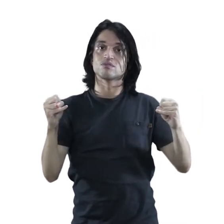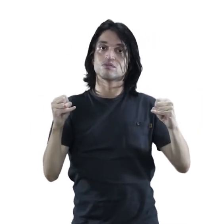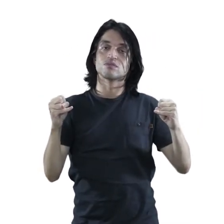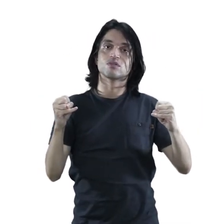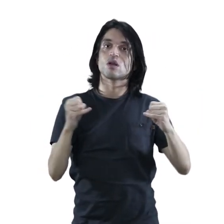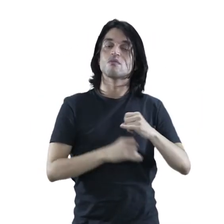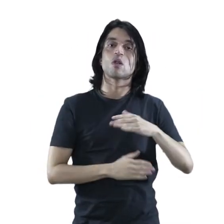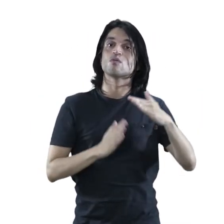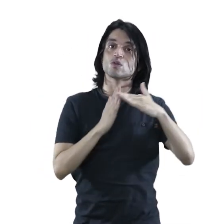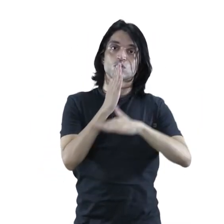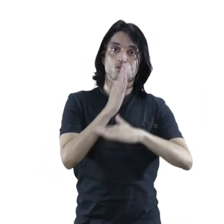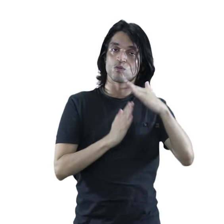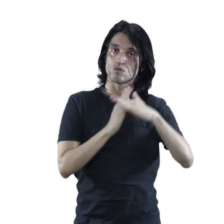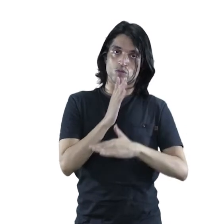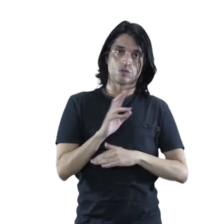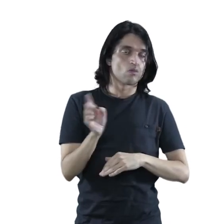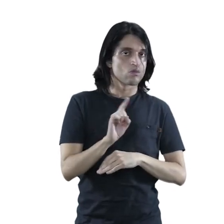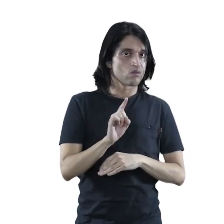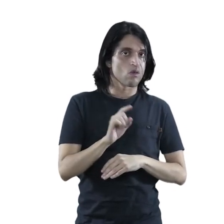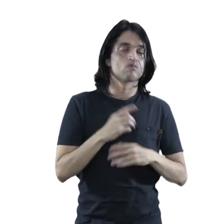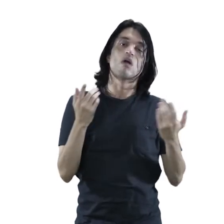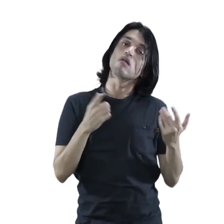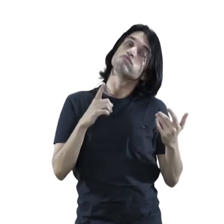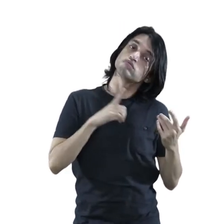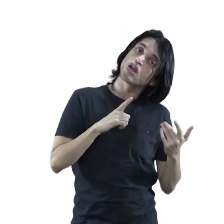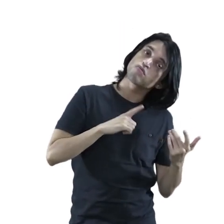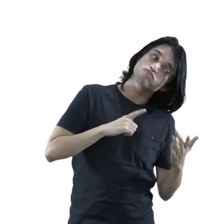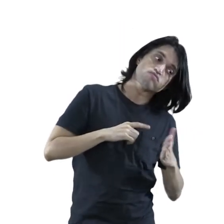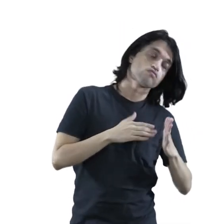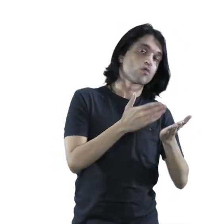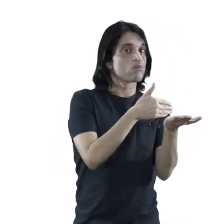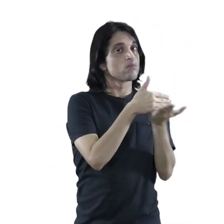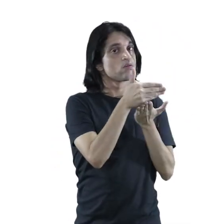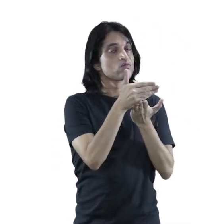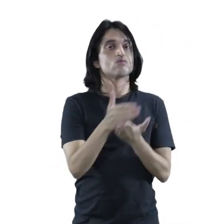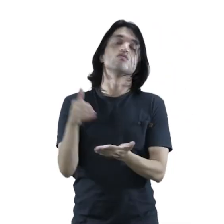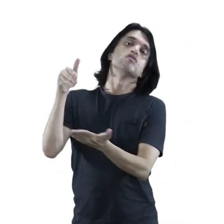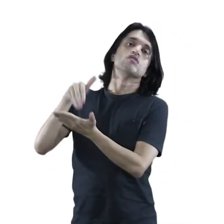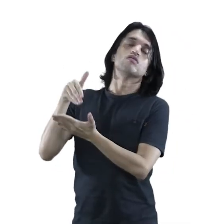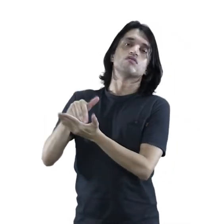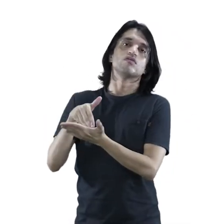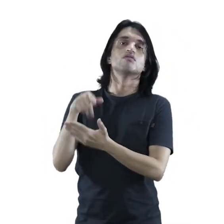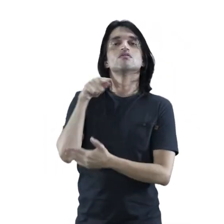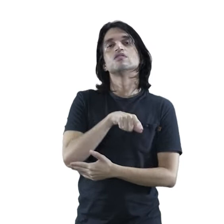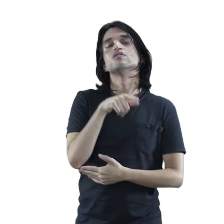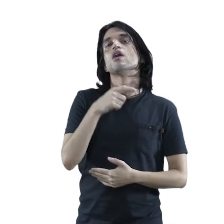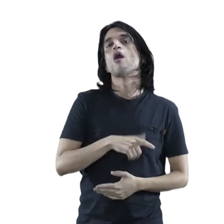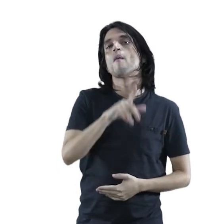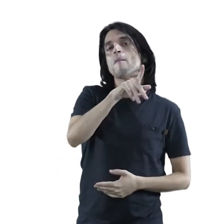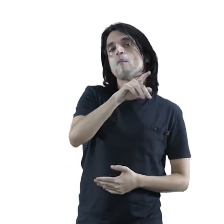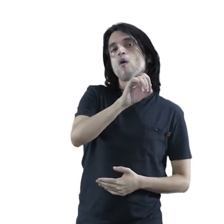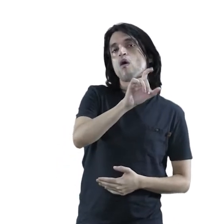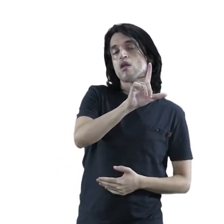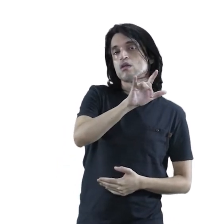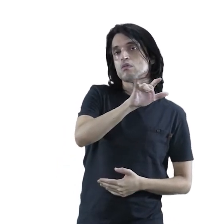plana formada por segmentos de retas consecutivos que não se cruzam e determinam um possível início